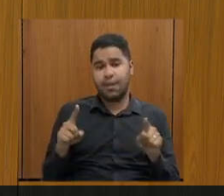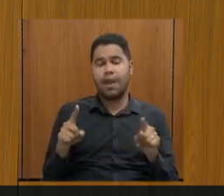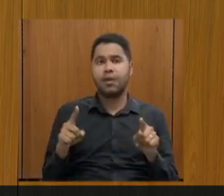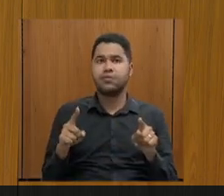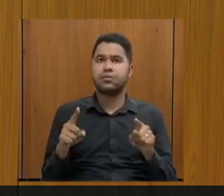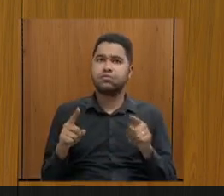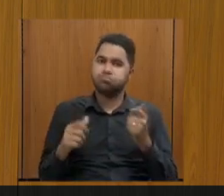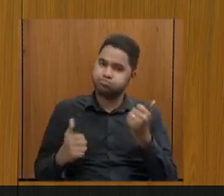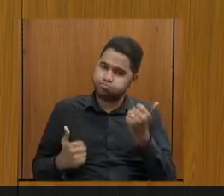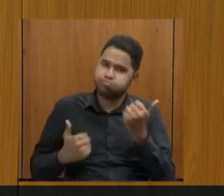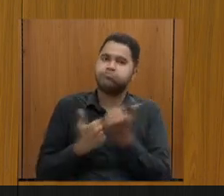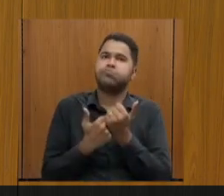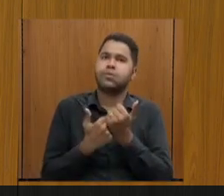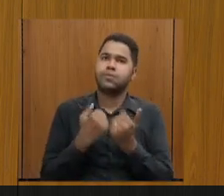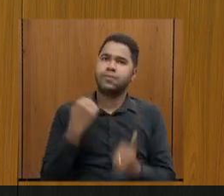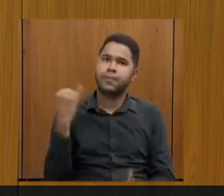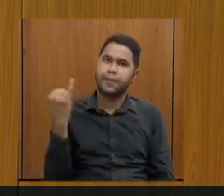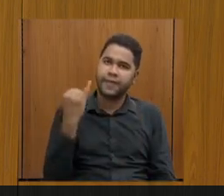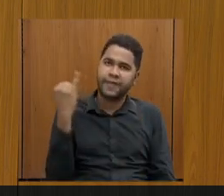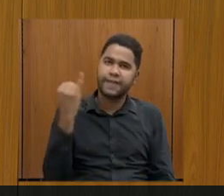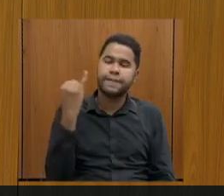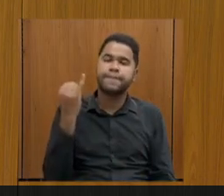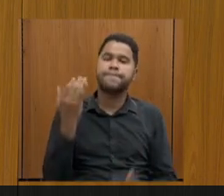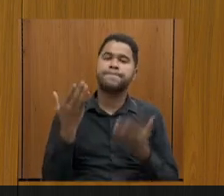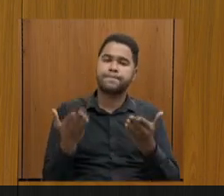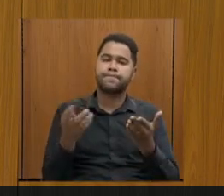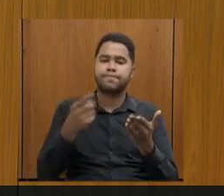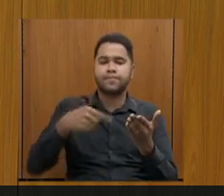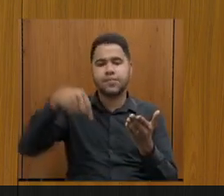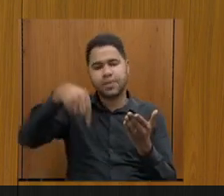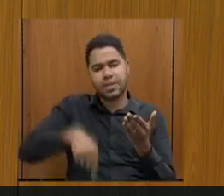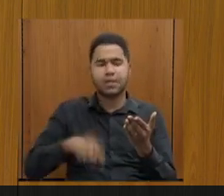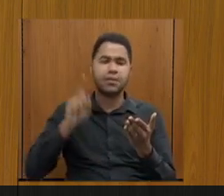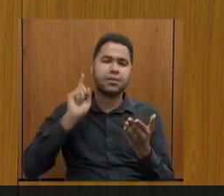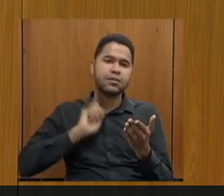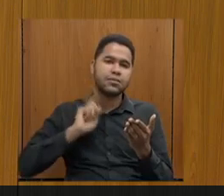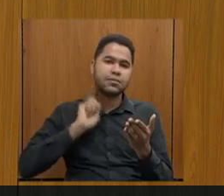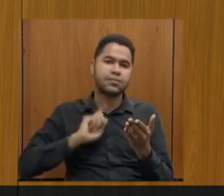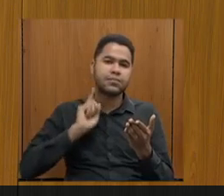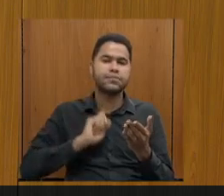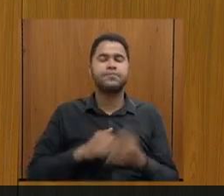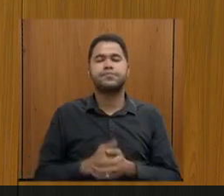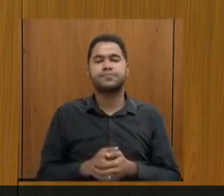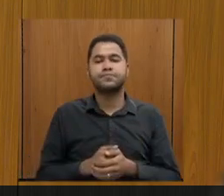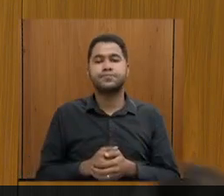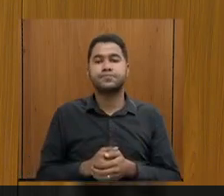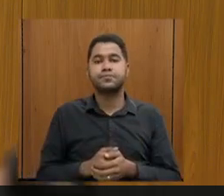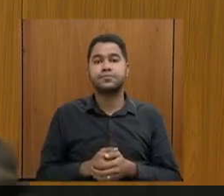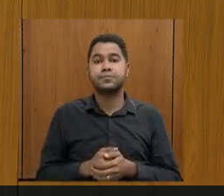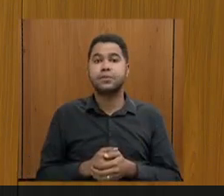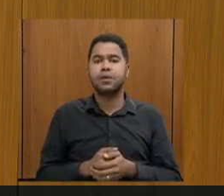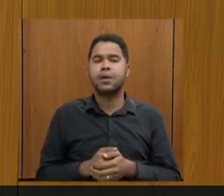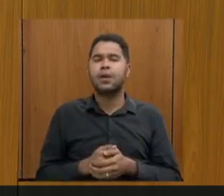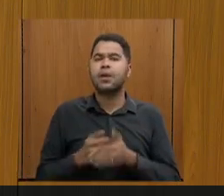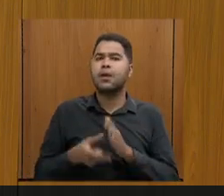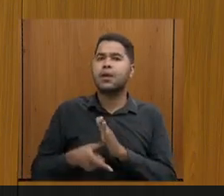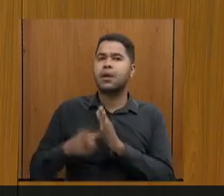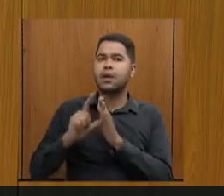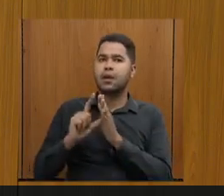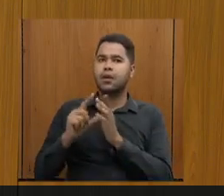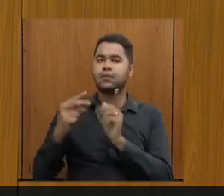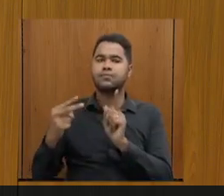dando a contribuição importante para o nosso estado de Minas Gerais a visão antes